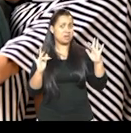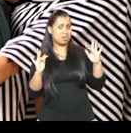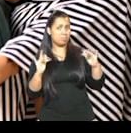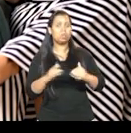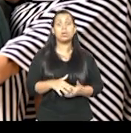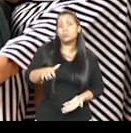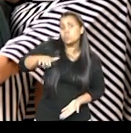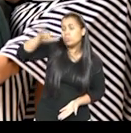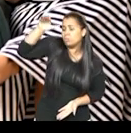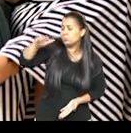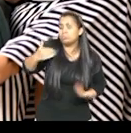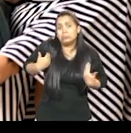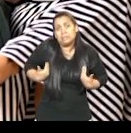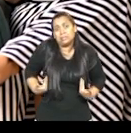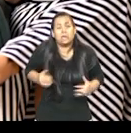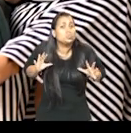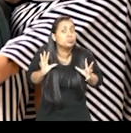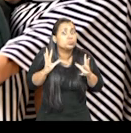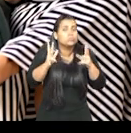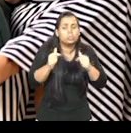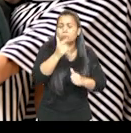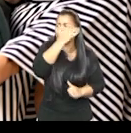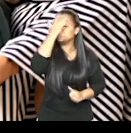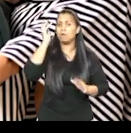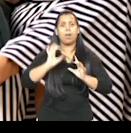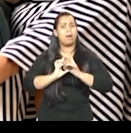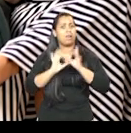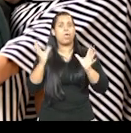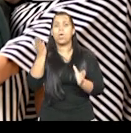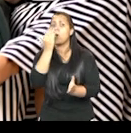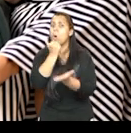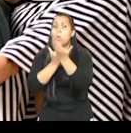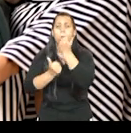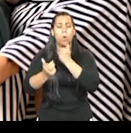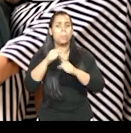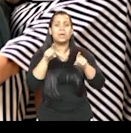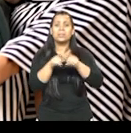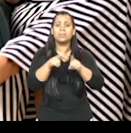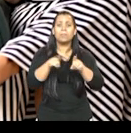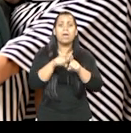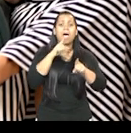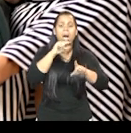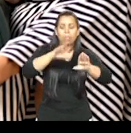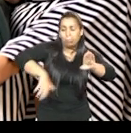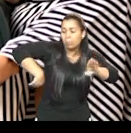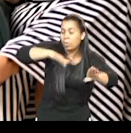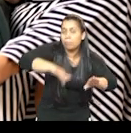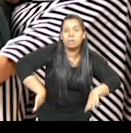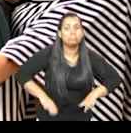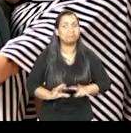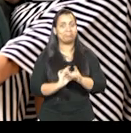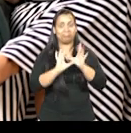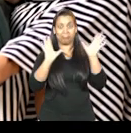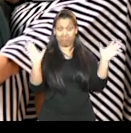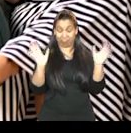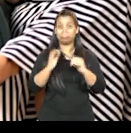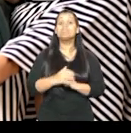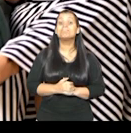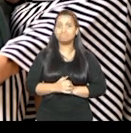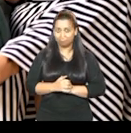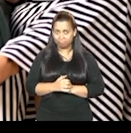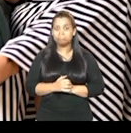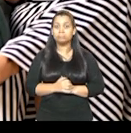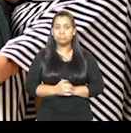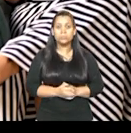cansados. Todos podiam comer de suas frutas e nadar nos seus lagos de águas cristalinas. O